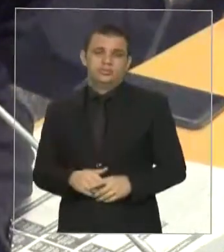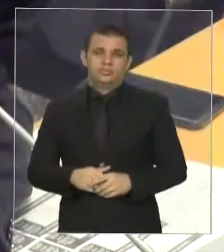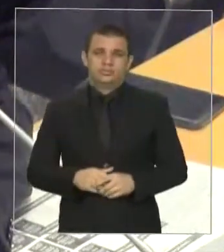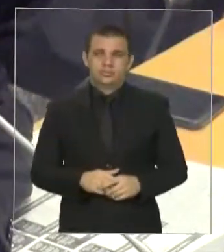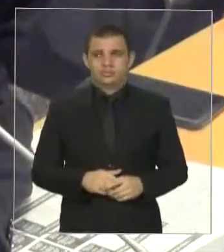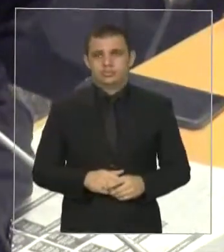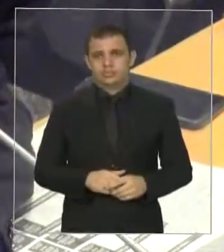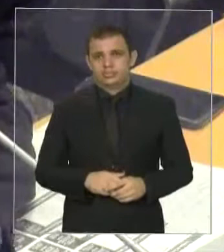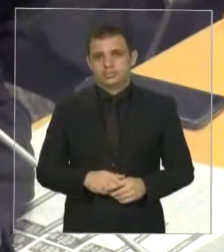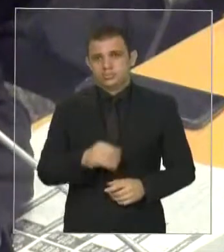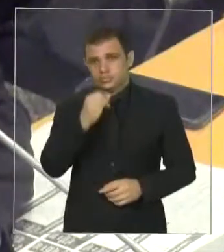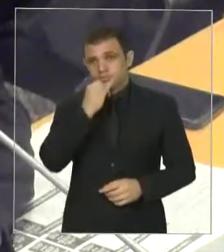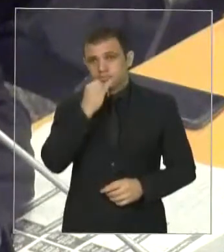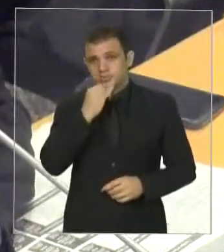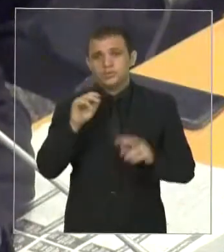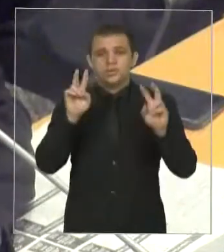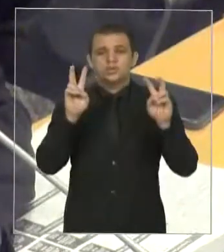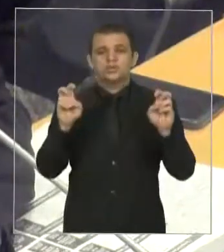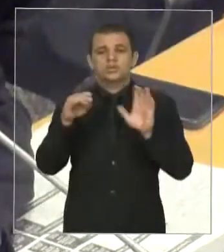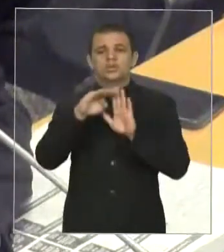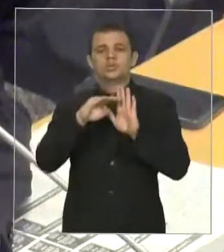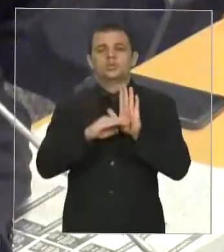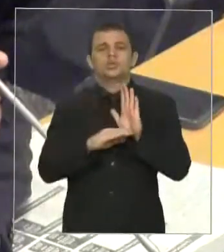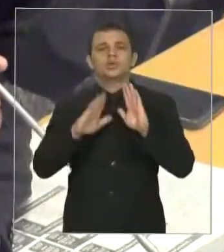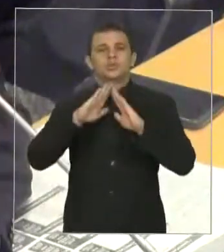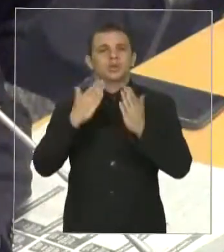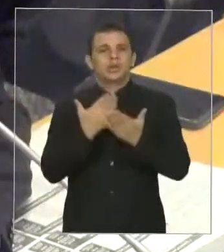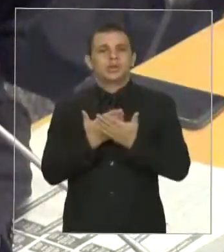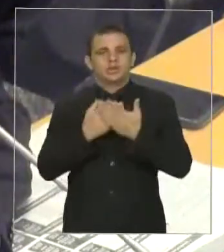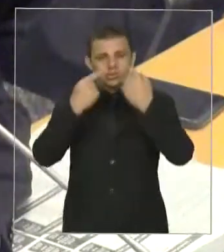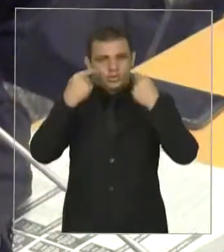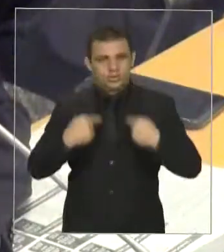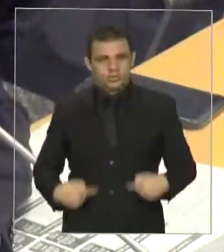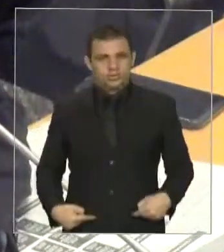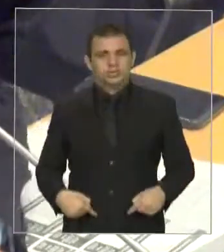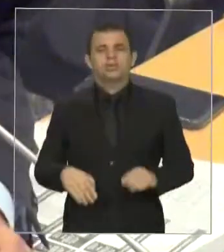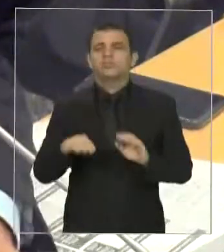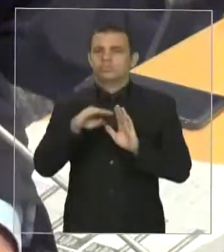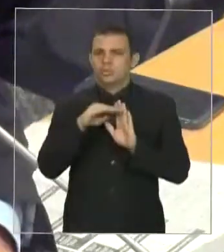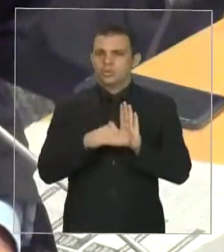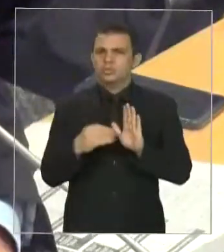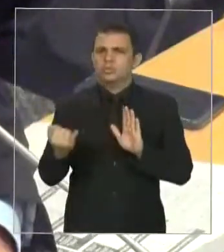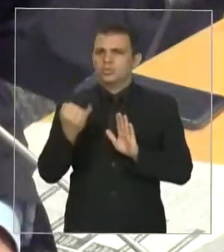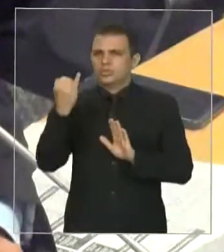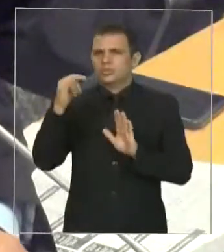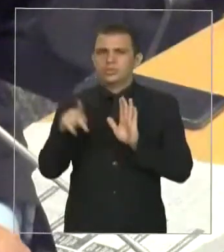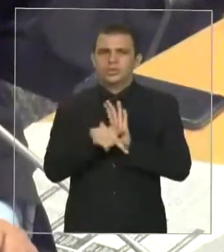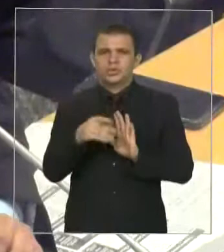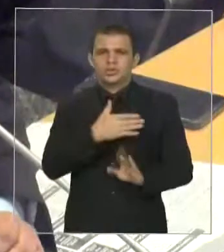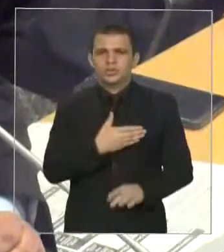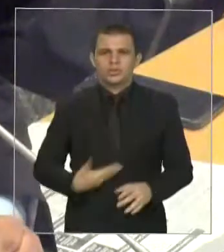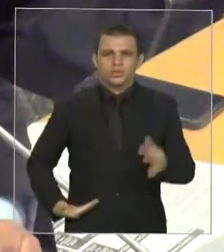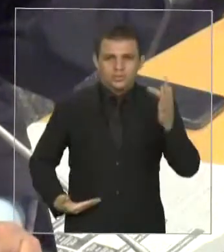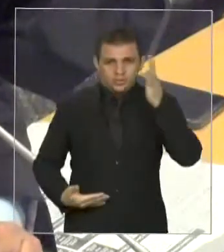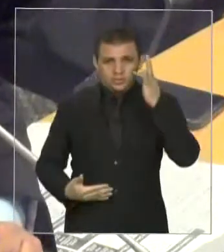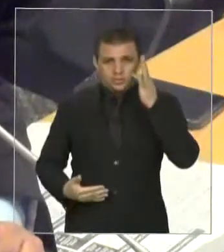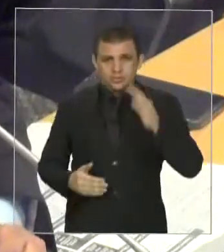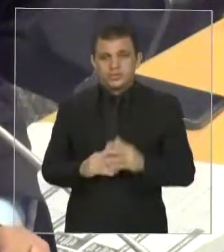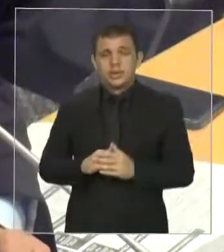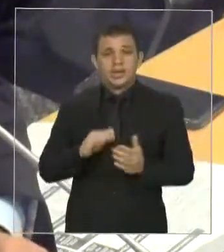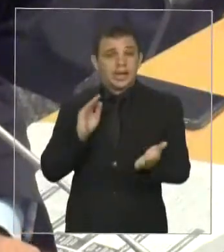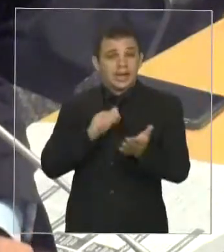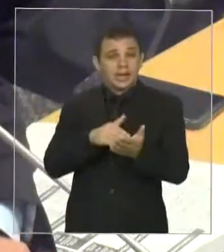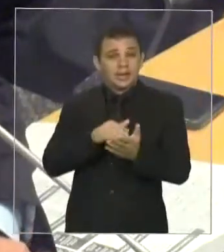exemplo, na Escola Digna, um dos programas mais importantes do governo Flávio Dino, que até o final desse ano